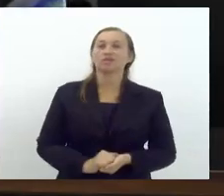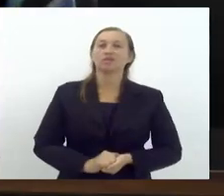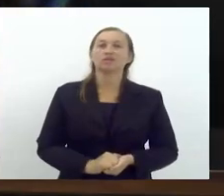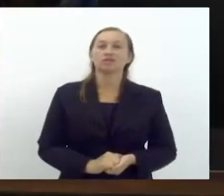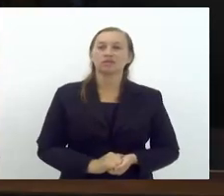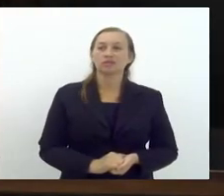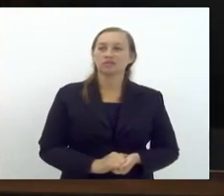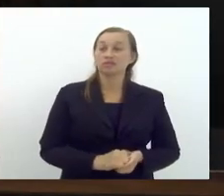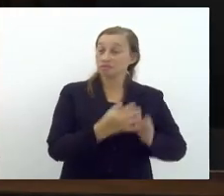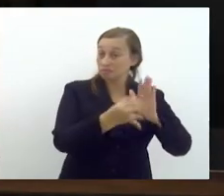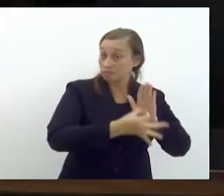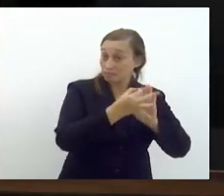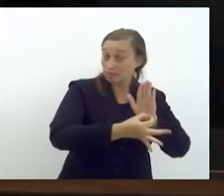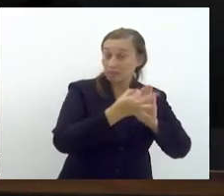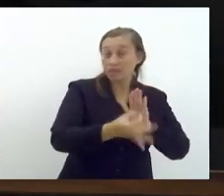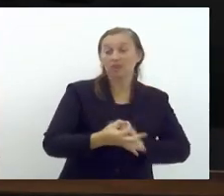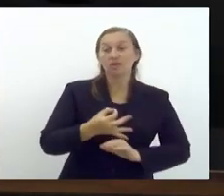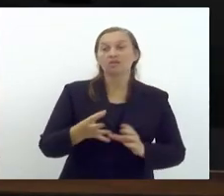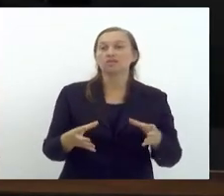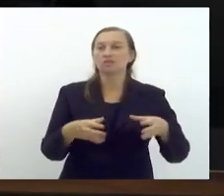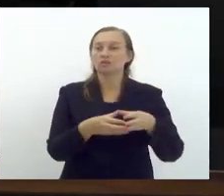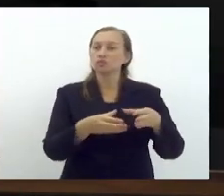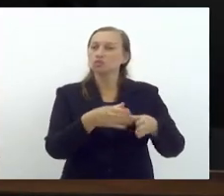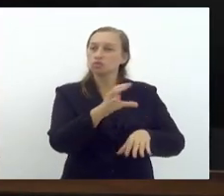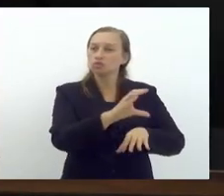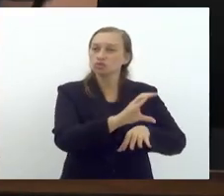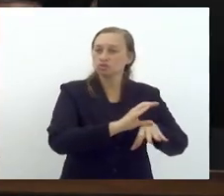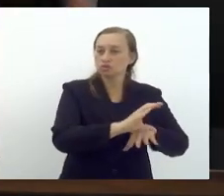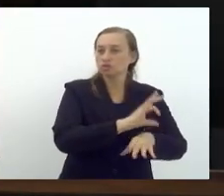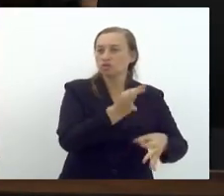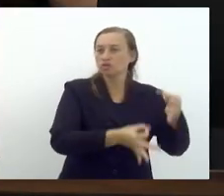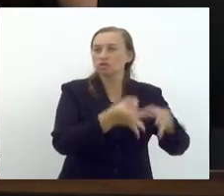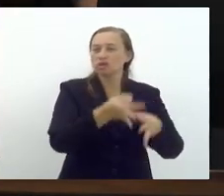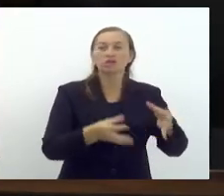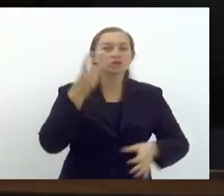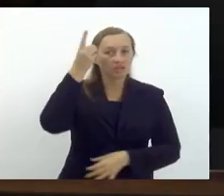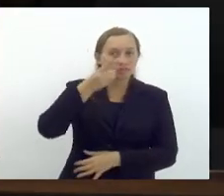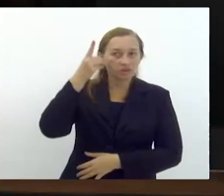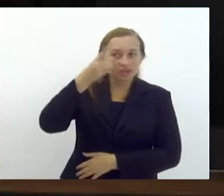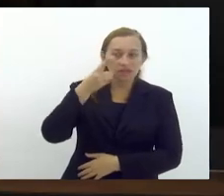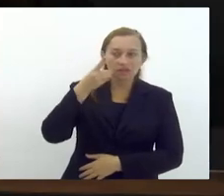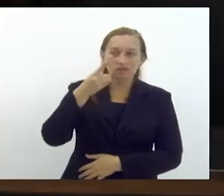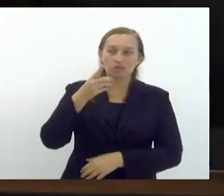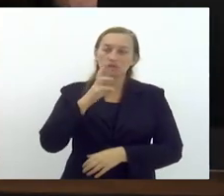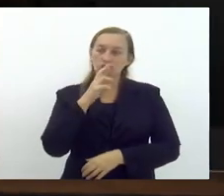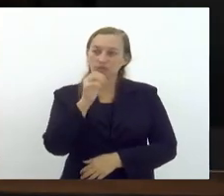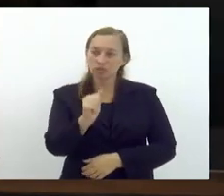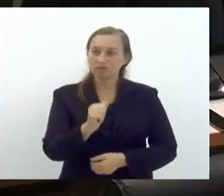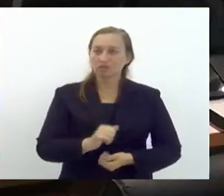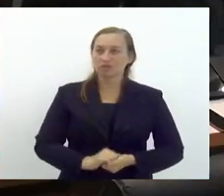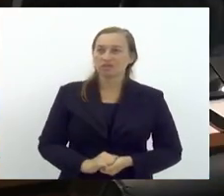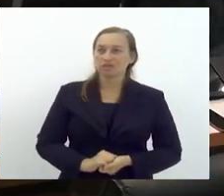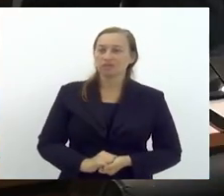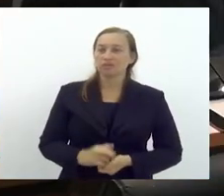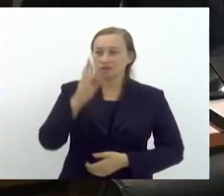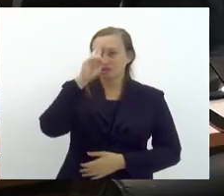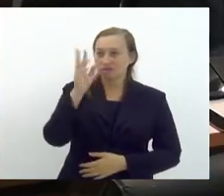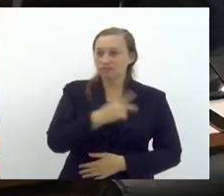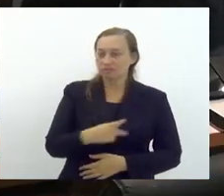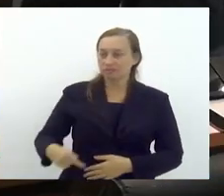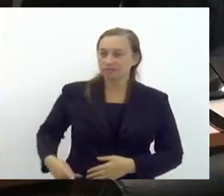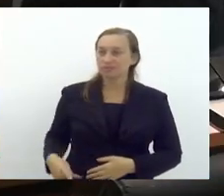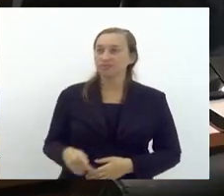parecer pela comissão de constituição e justiça Deputado Rodrigo Amorim senhor presidente